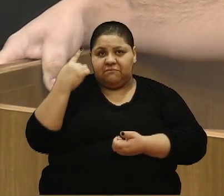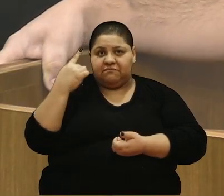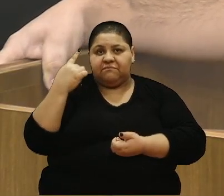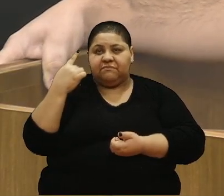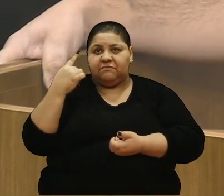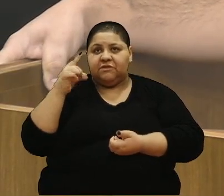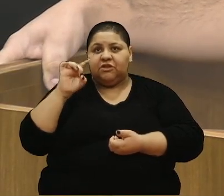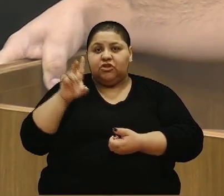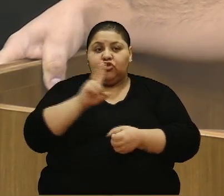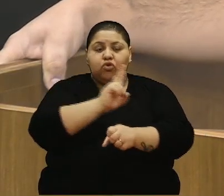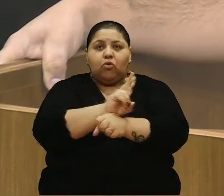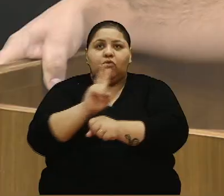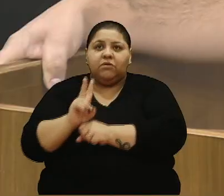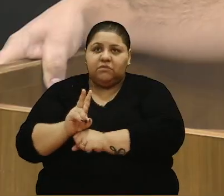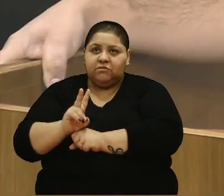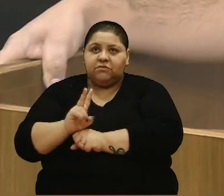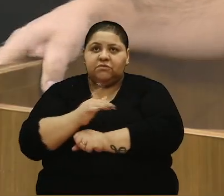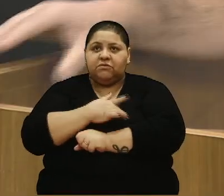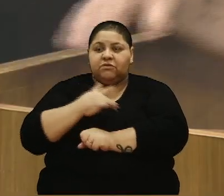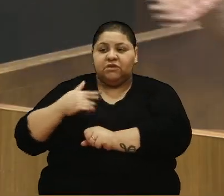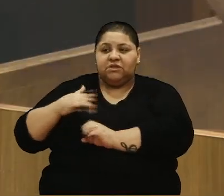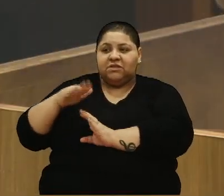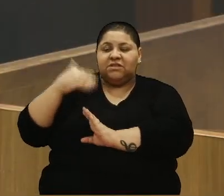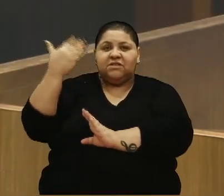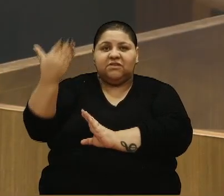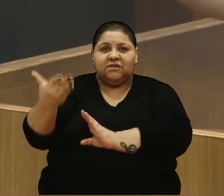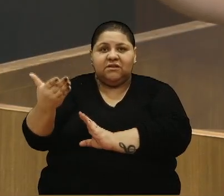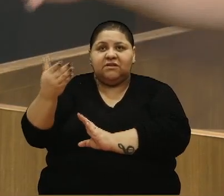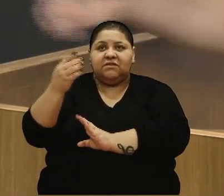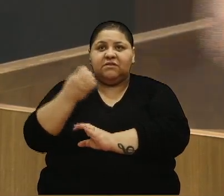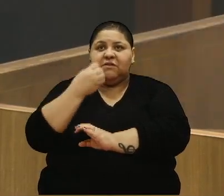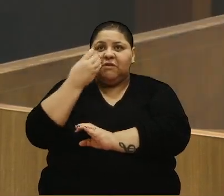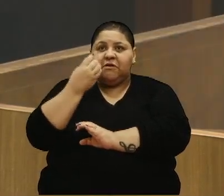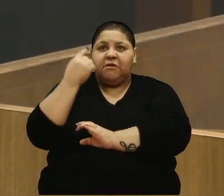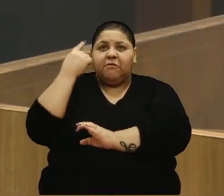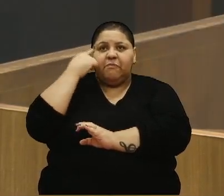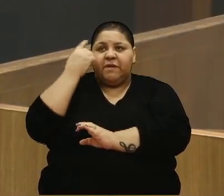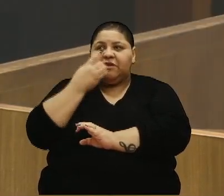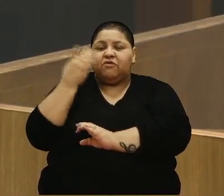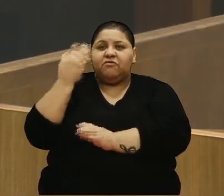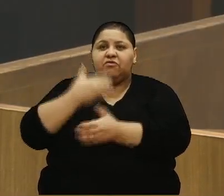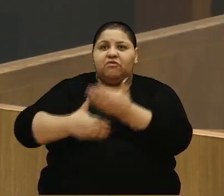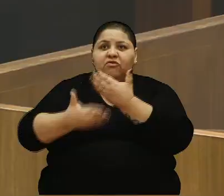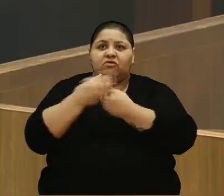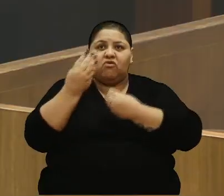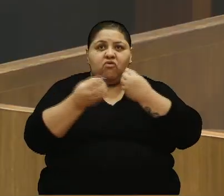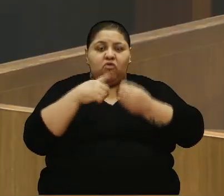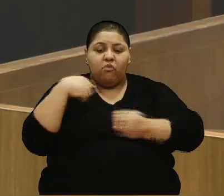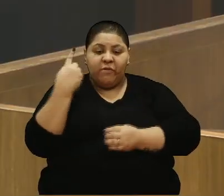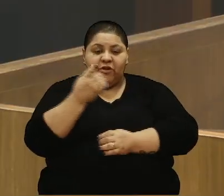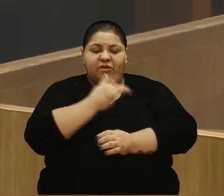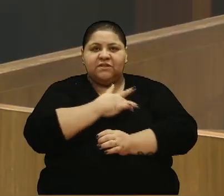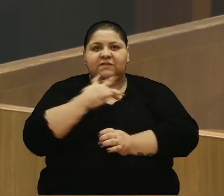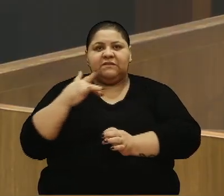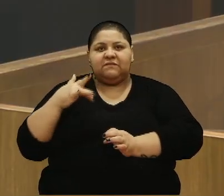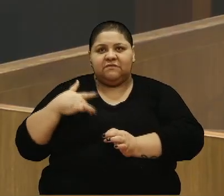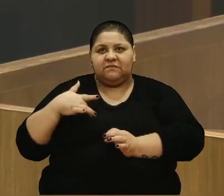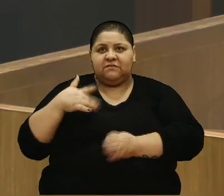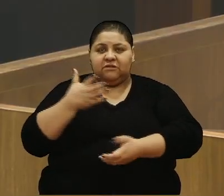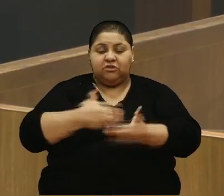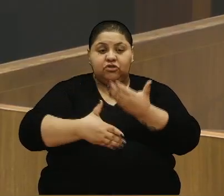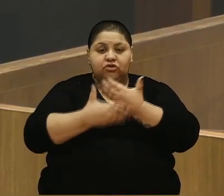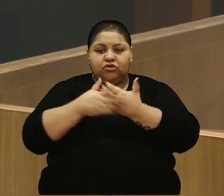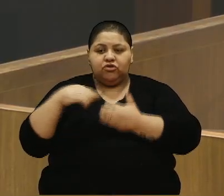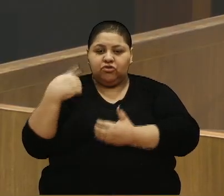a gente só cuida da saúde dos outros e pensa no bem-estar de todo mundo. Mas e como que está a nossa saúde? De todos